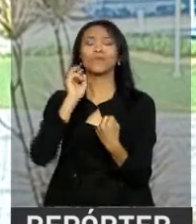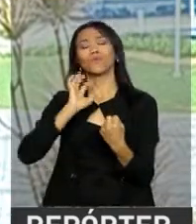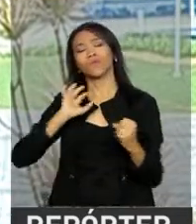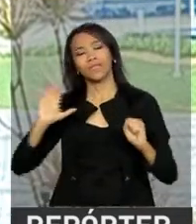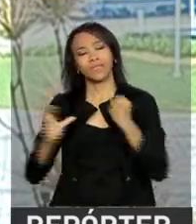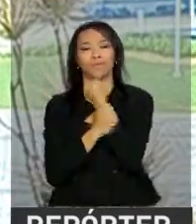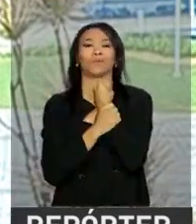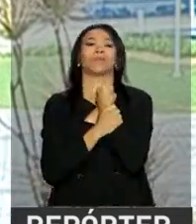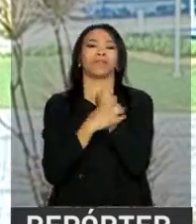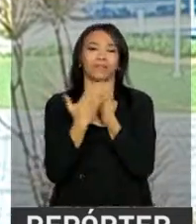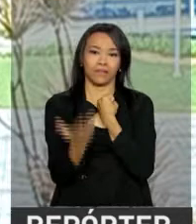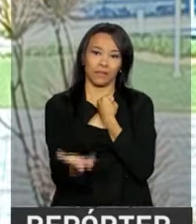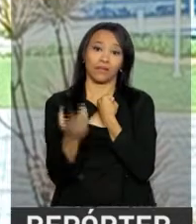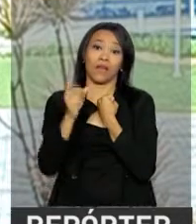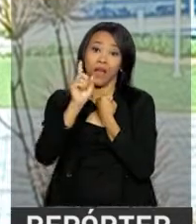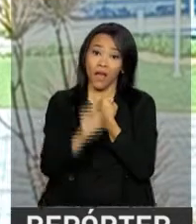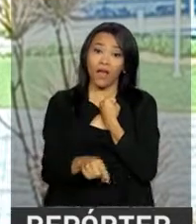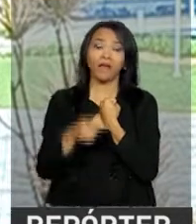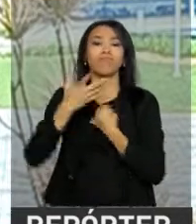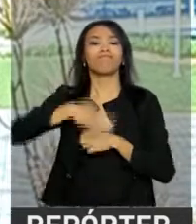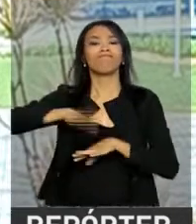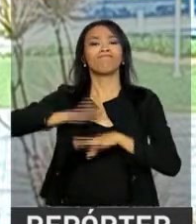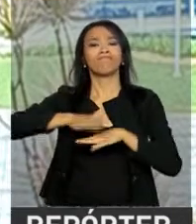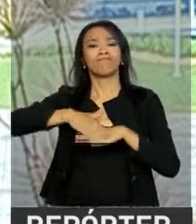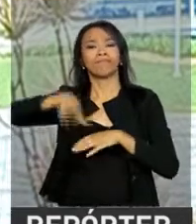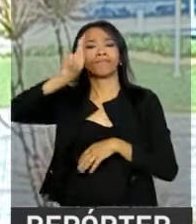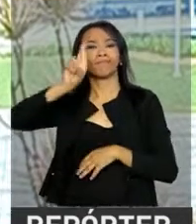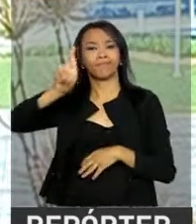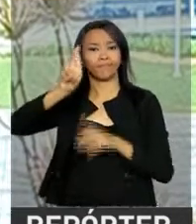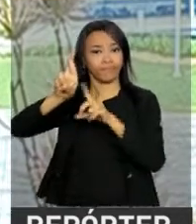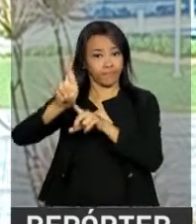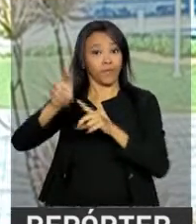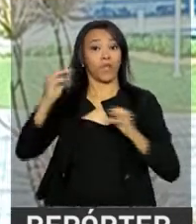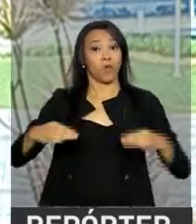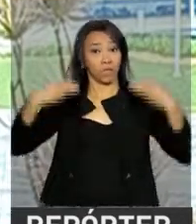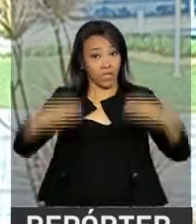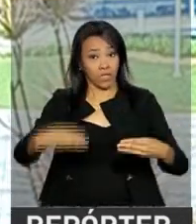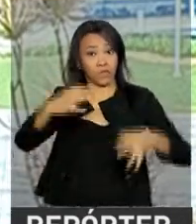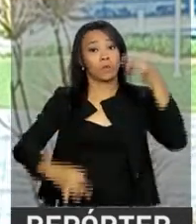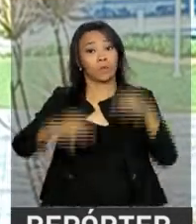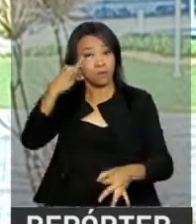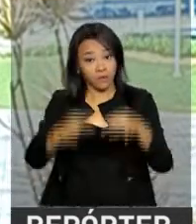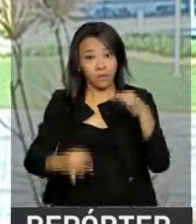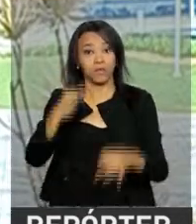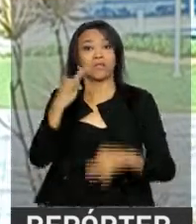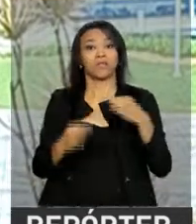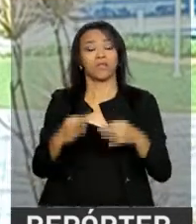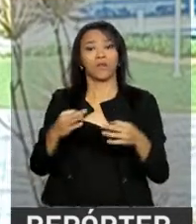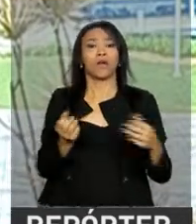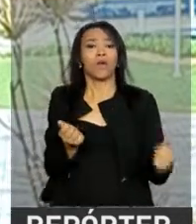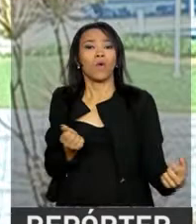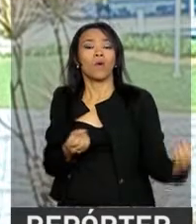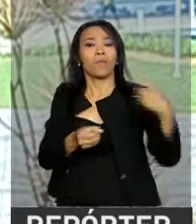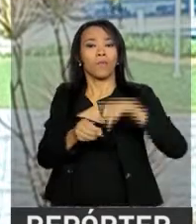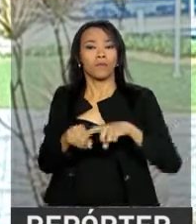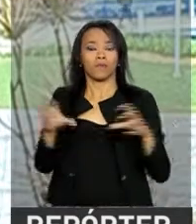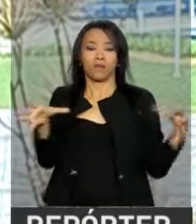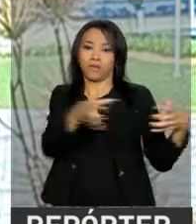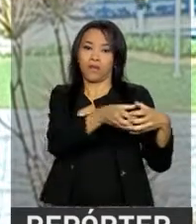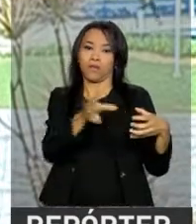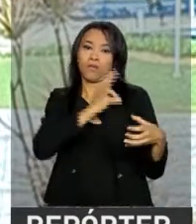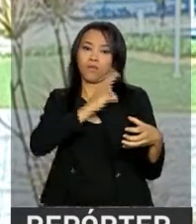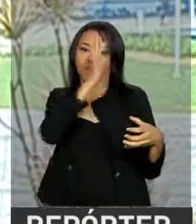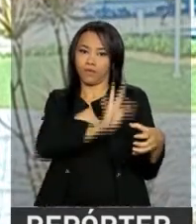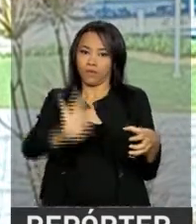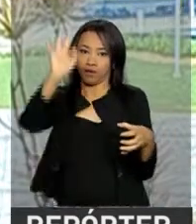no trânsito toda ação é comandada pelo ministério da justiça por meio da polícia rodoviária federal e